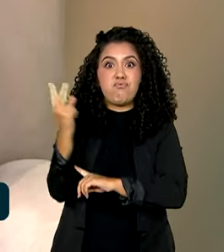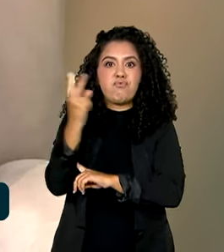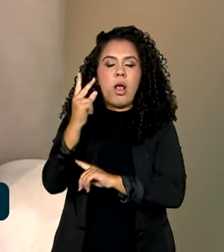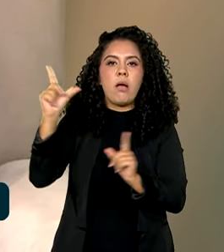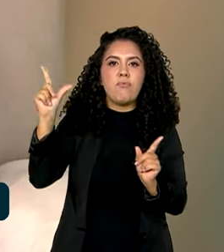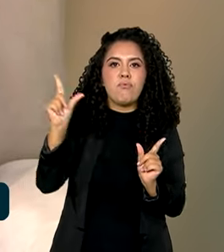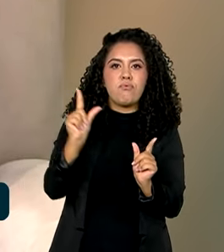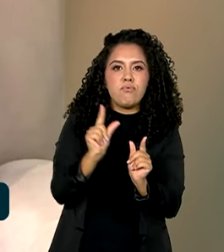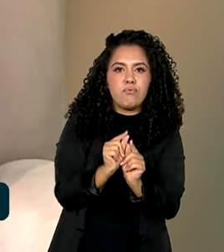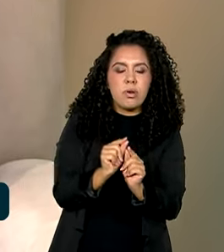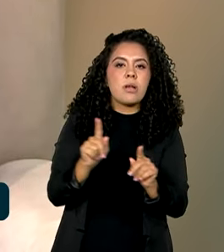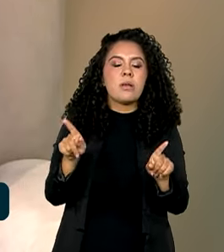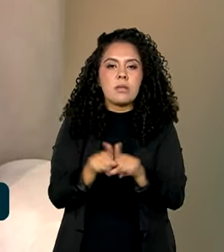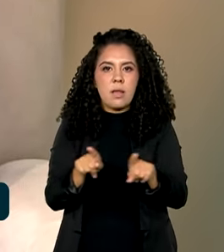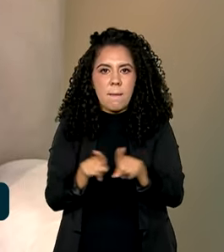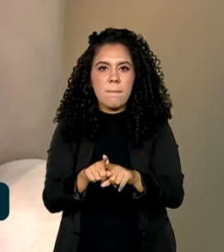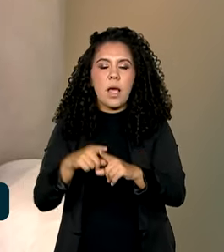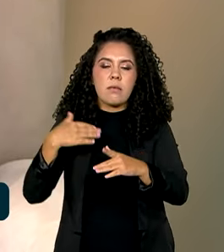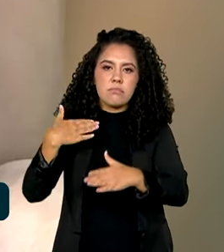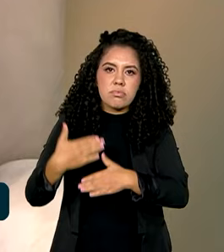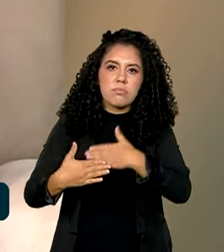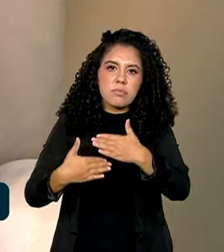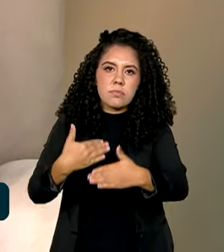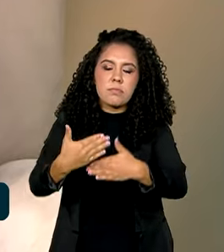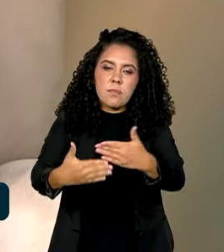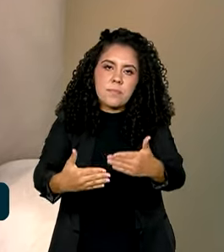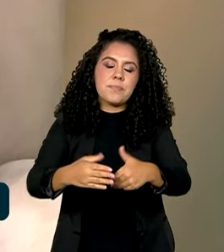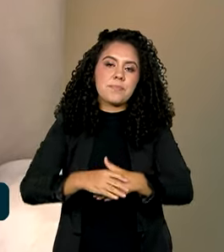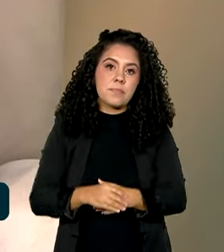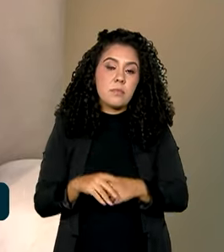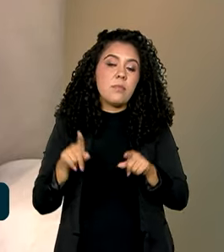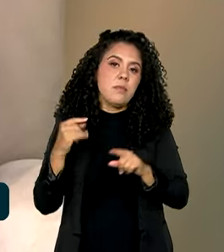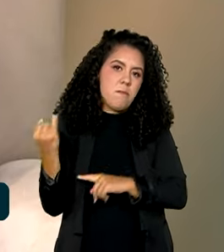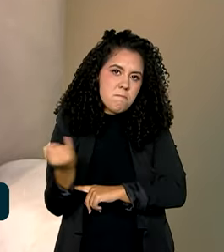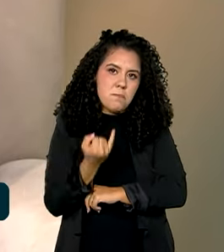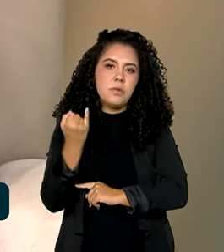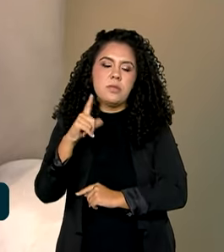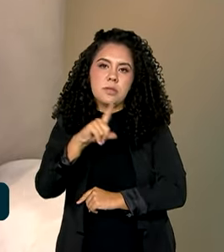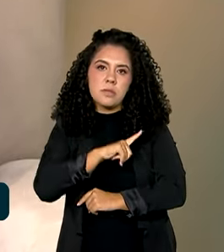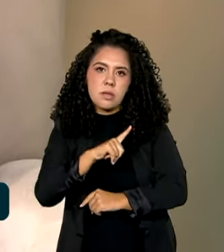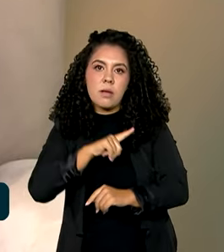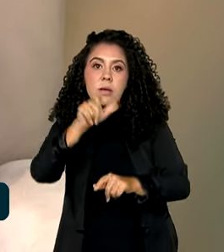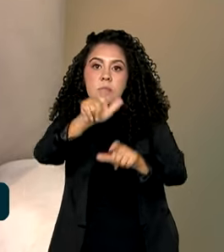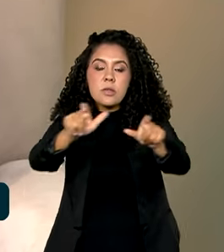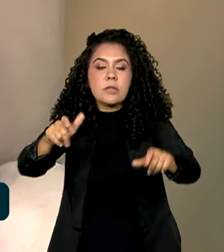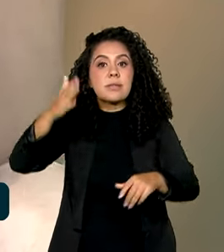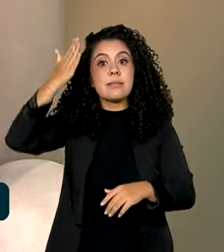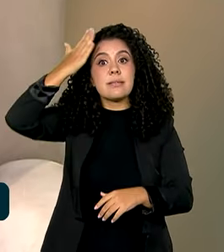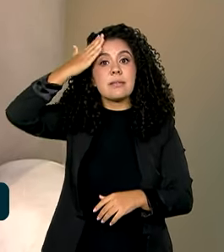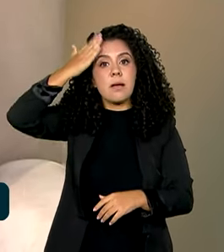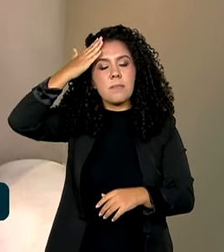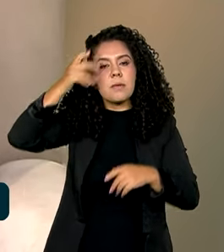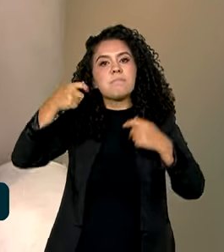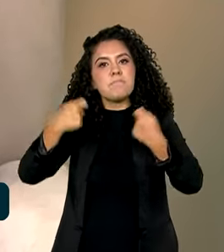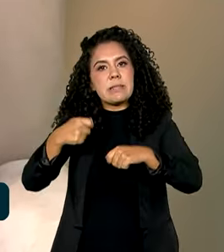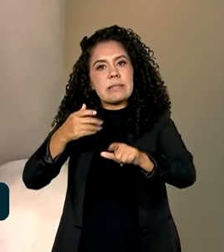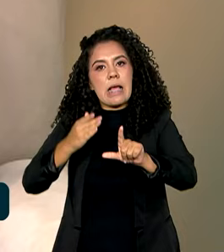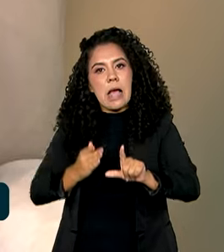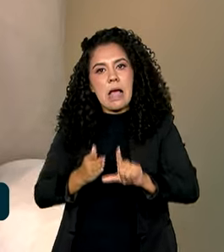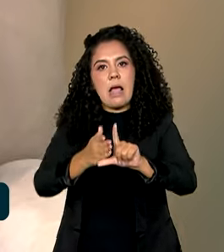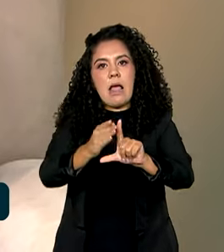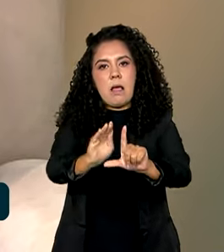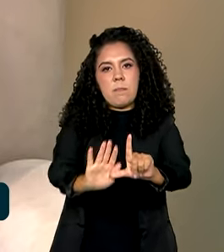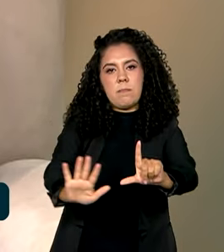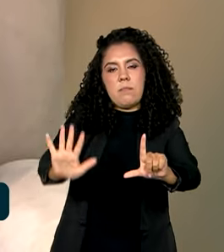ela cresce de forma previsível e administrada. Então, isso é muito importante para que o devedor saiba que ele precisa ir lá na plataforma,